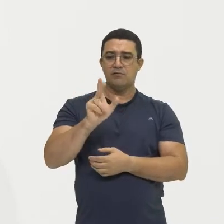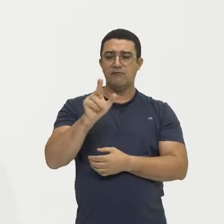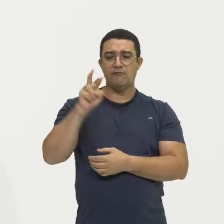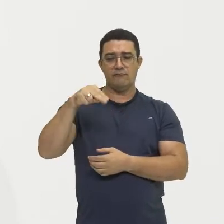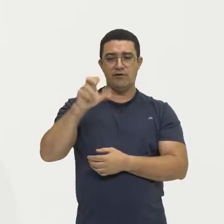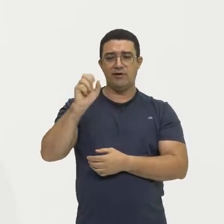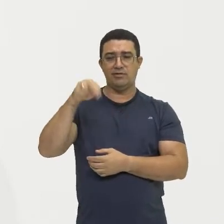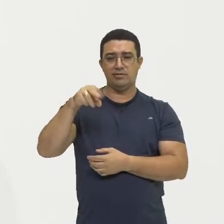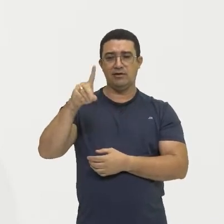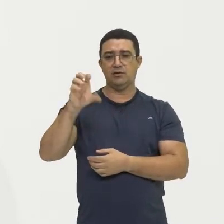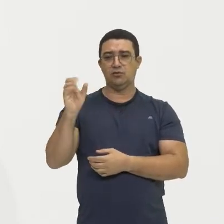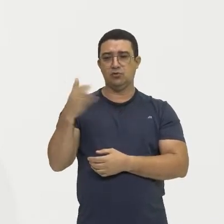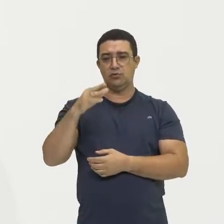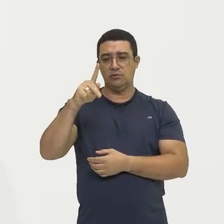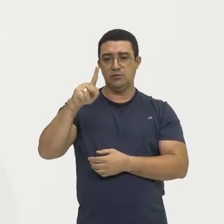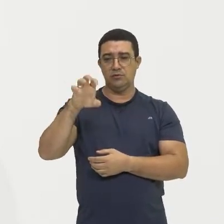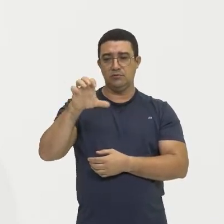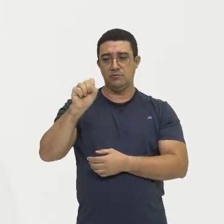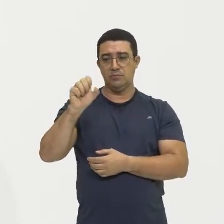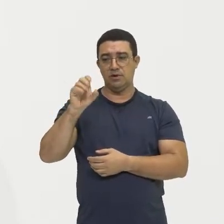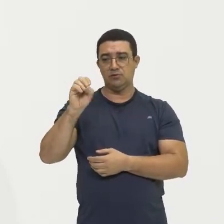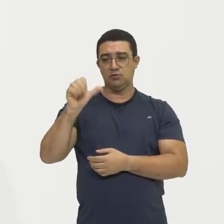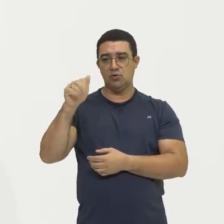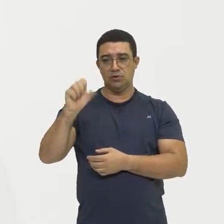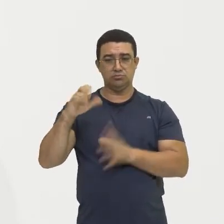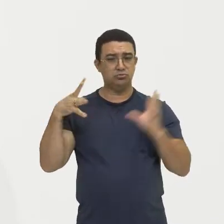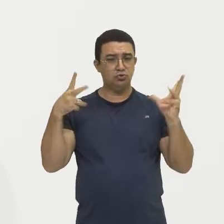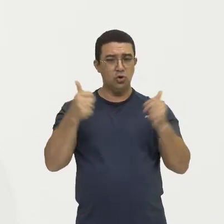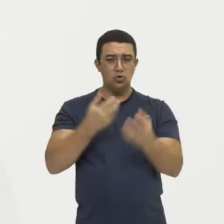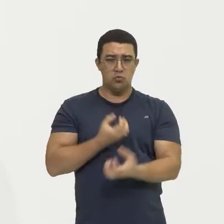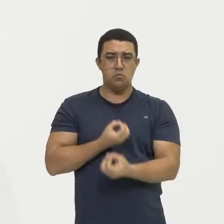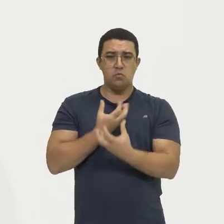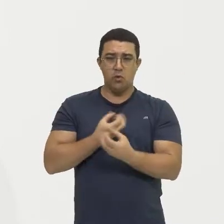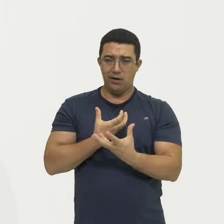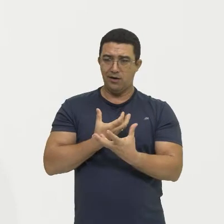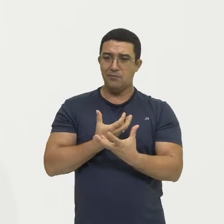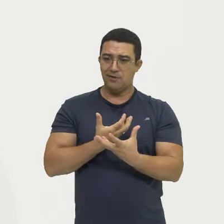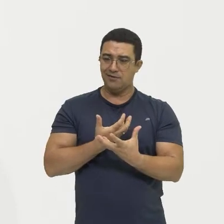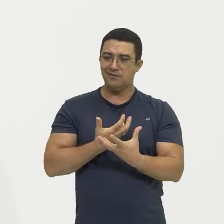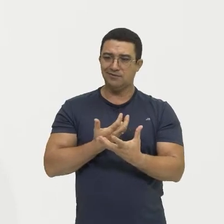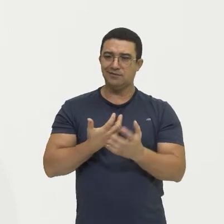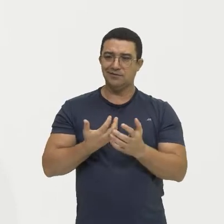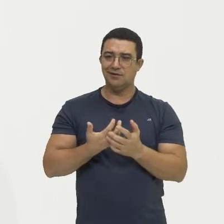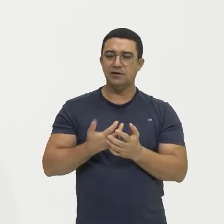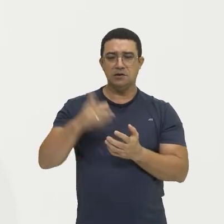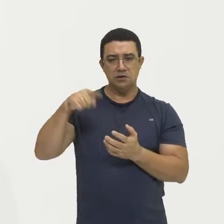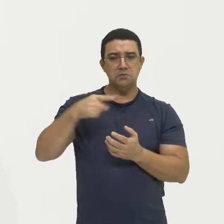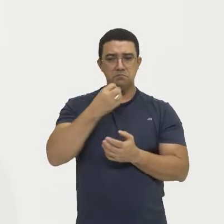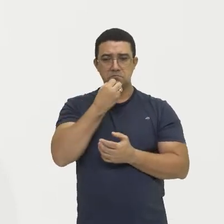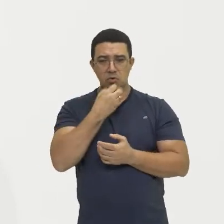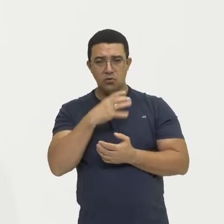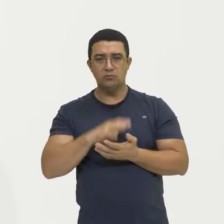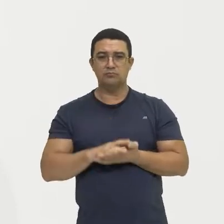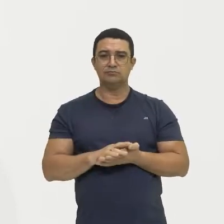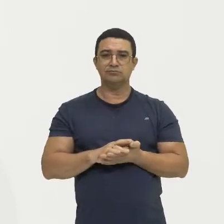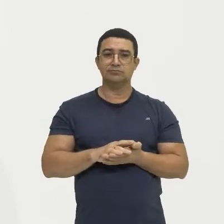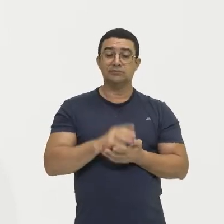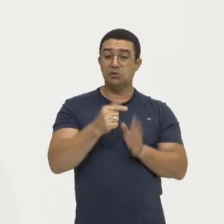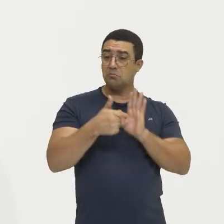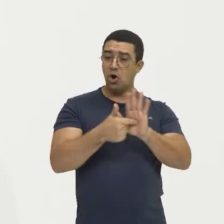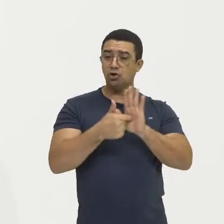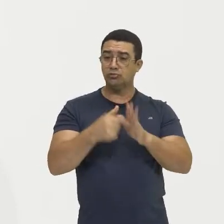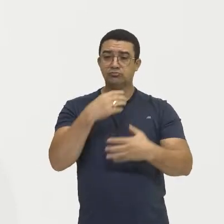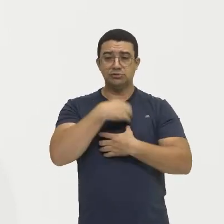diversos poemas e todos eles, né, nesse caso aí está falando do sentimento do amor, né? Ele tenta descrever o que é esse